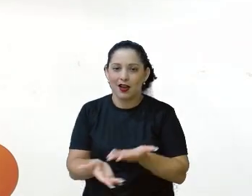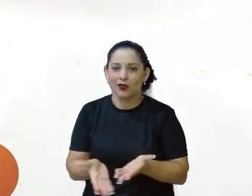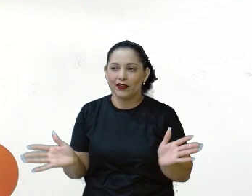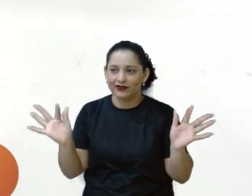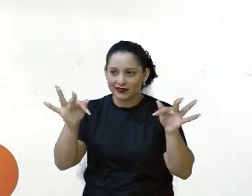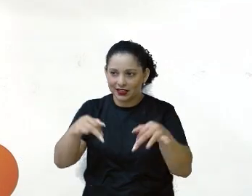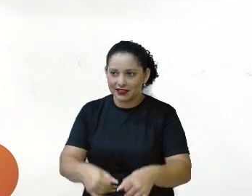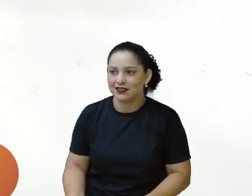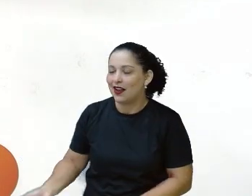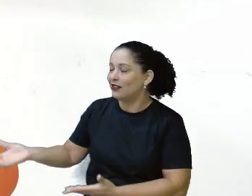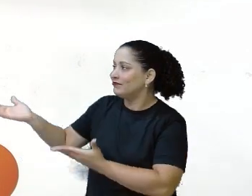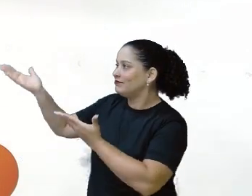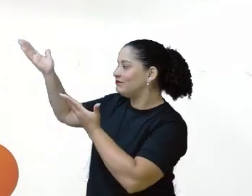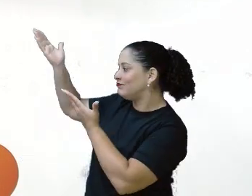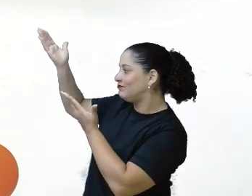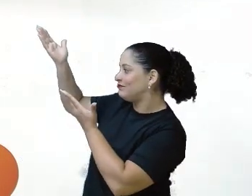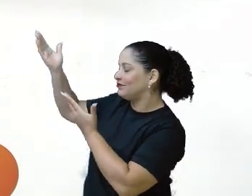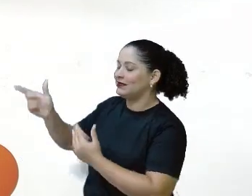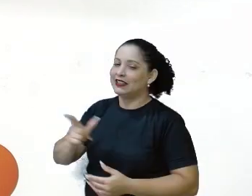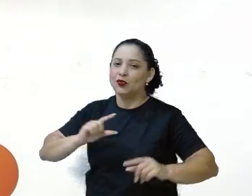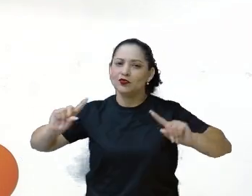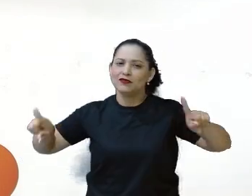vou lançar o desafio.